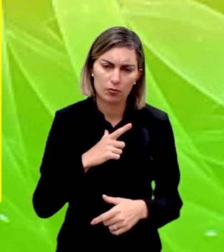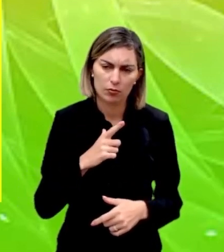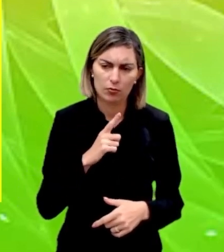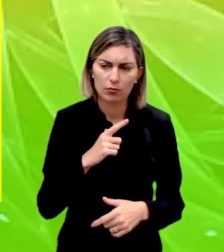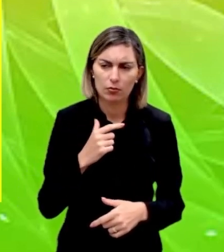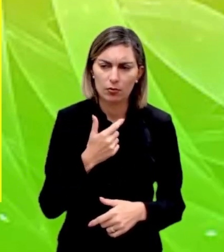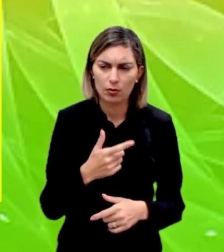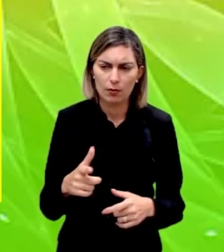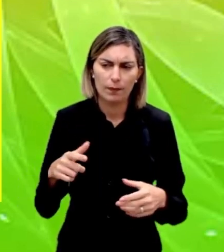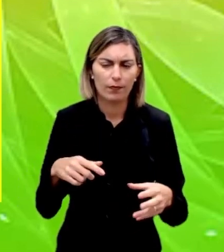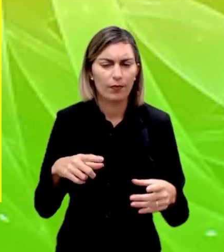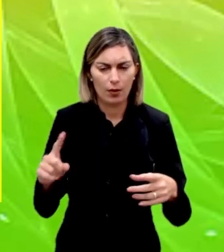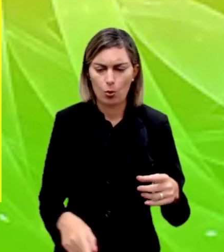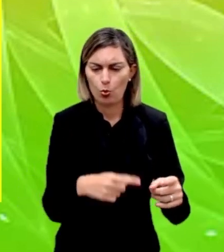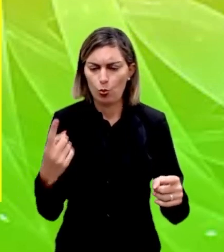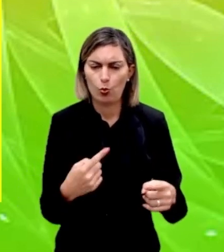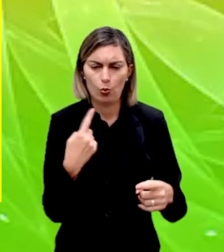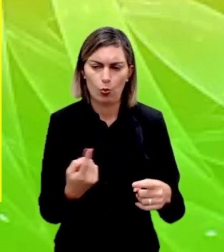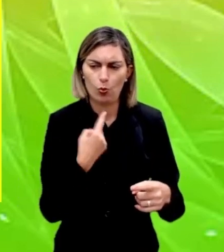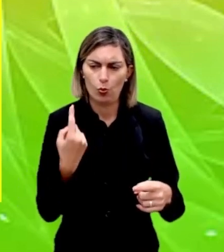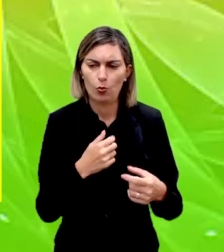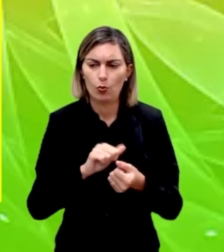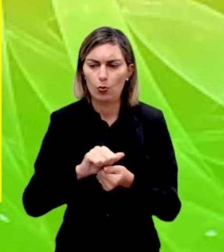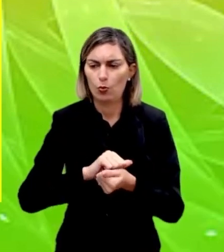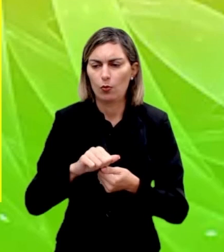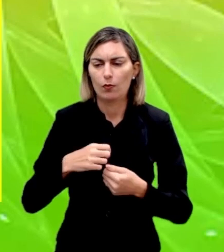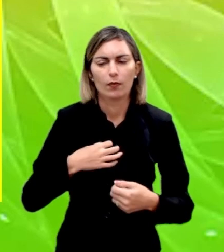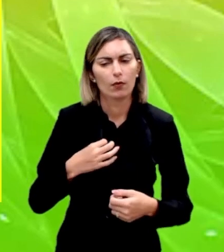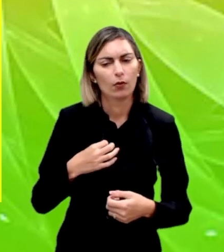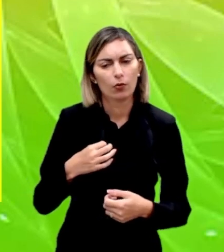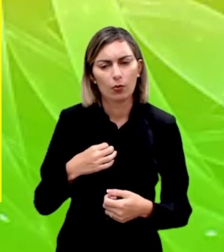as máquinas de lavar roupa. Para você ter uma